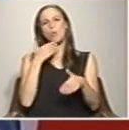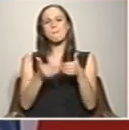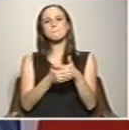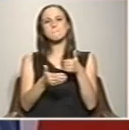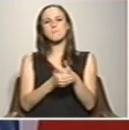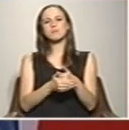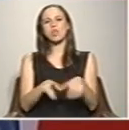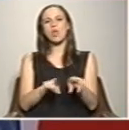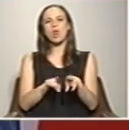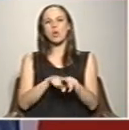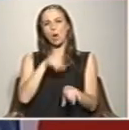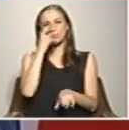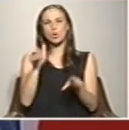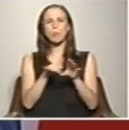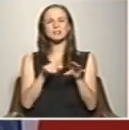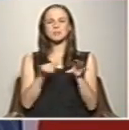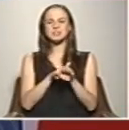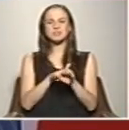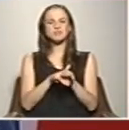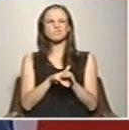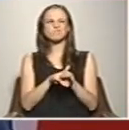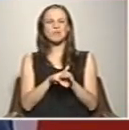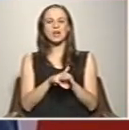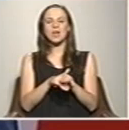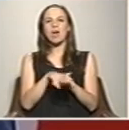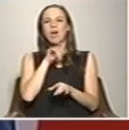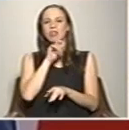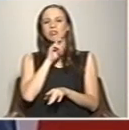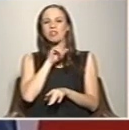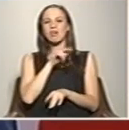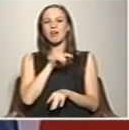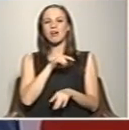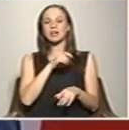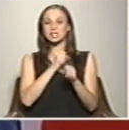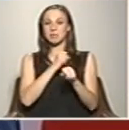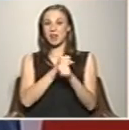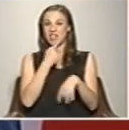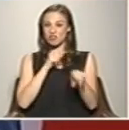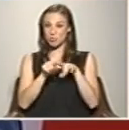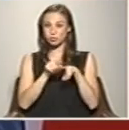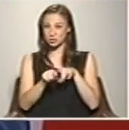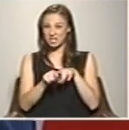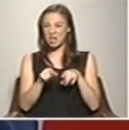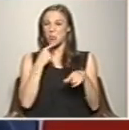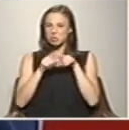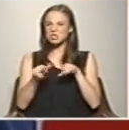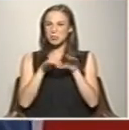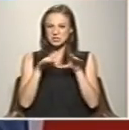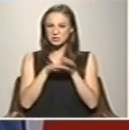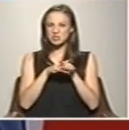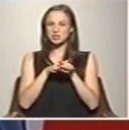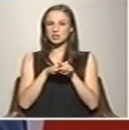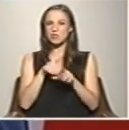como agentes ativos e participativos, que possam definir essas próprias políticas. Essa política participativa, o envelhecimento